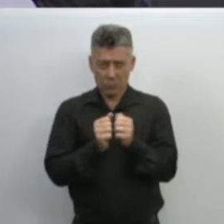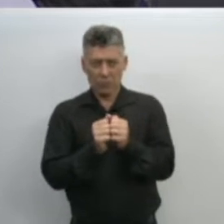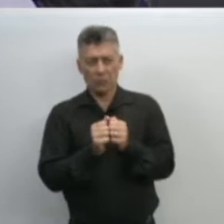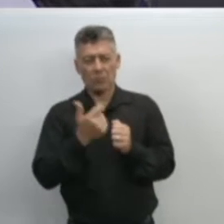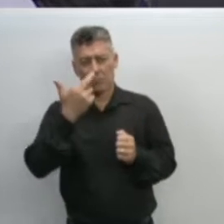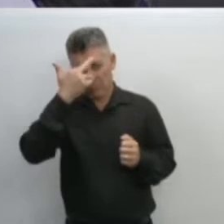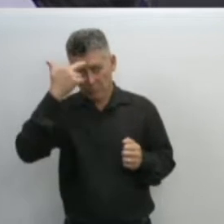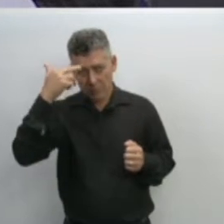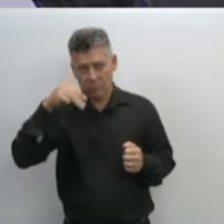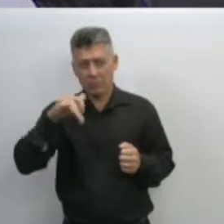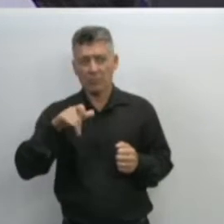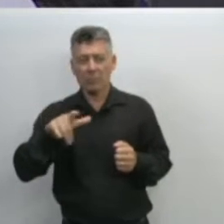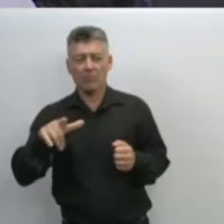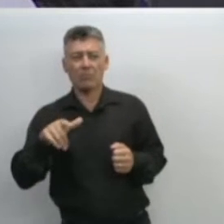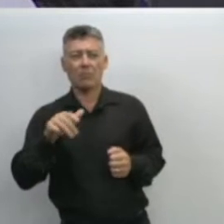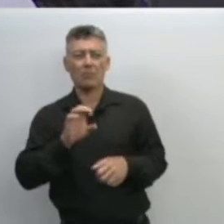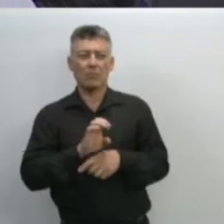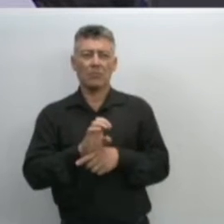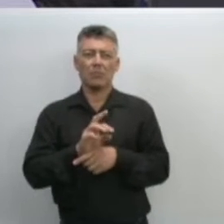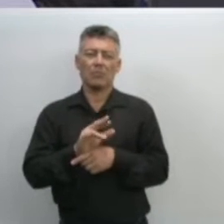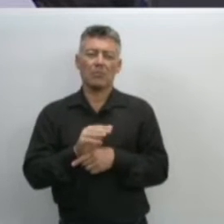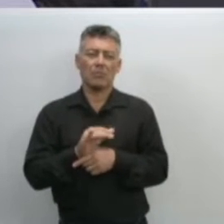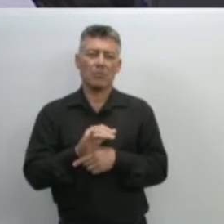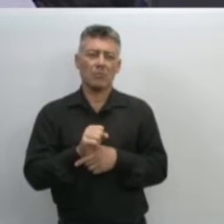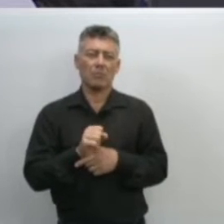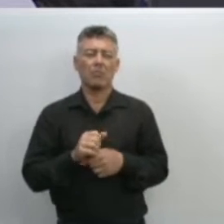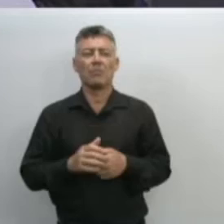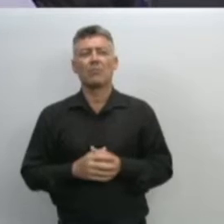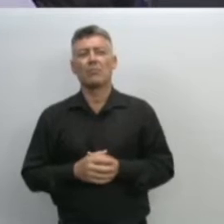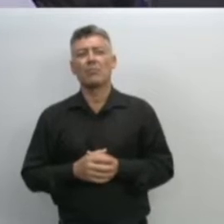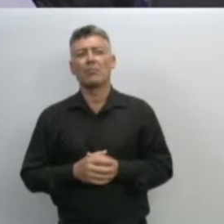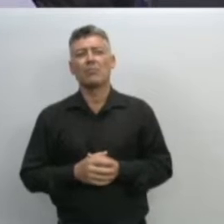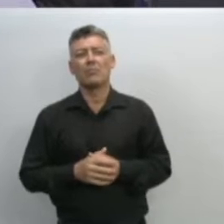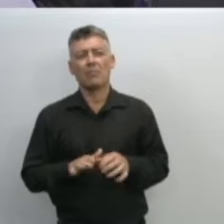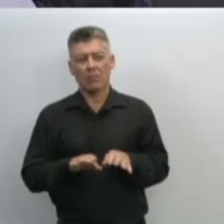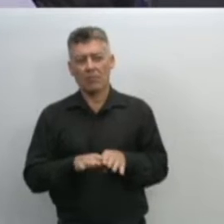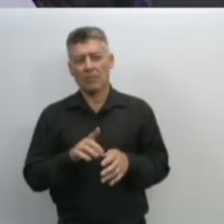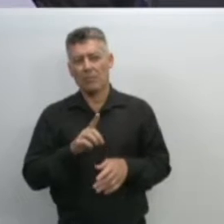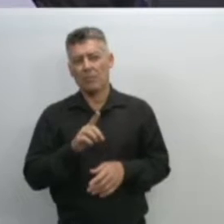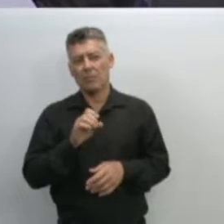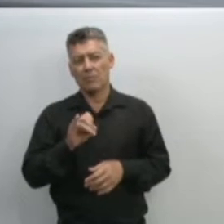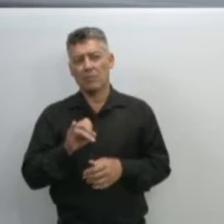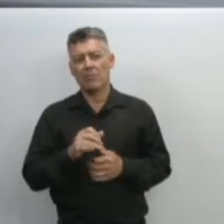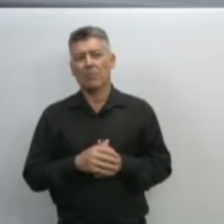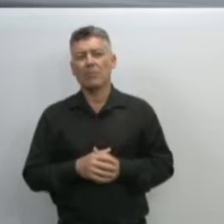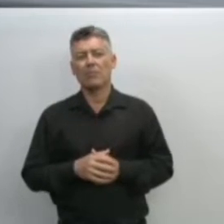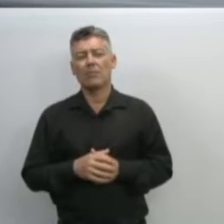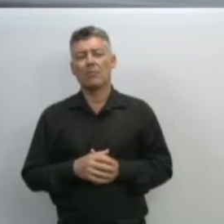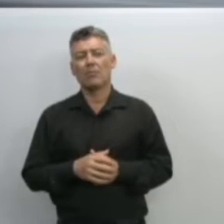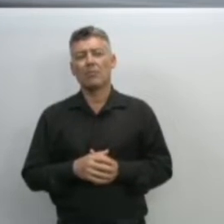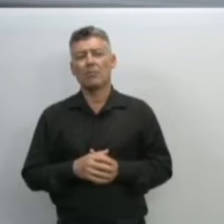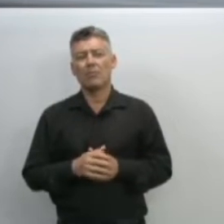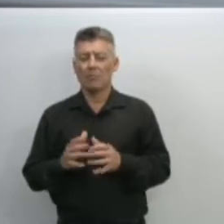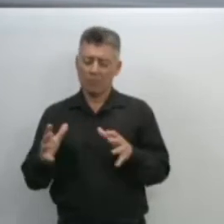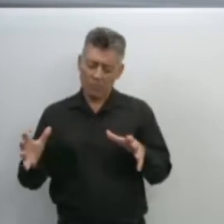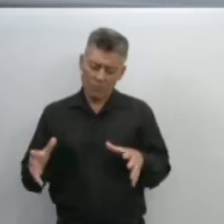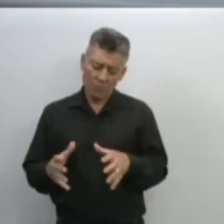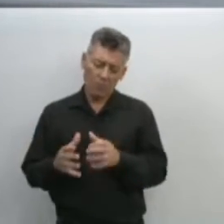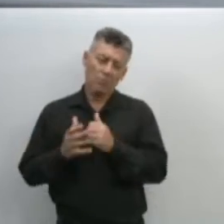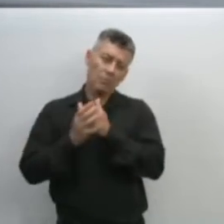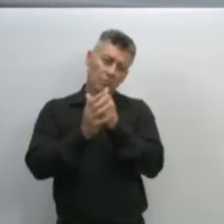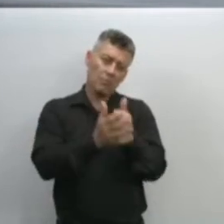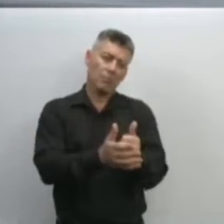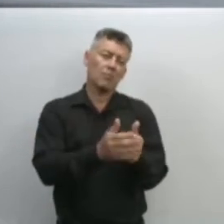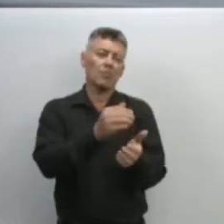vereador Milclei, vereador Hermes e vereadora Divaneide, estivemos na Secretaria Municipal de